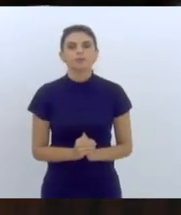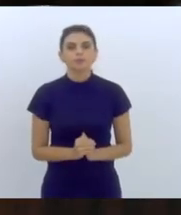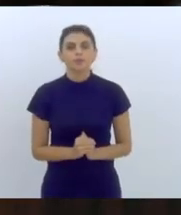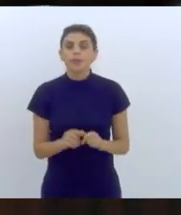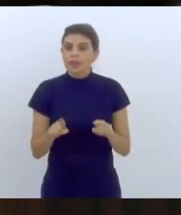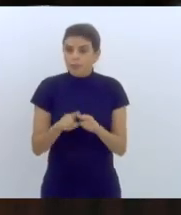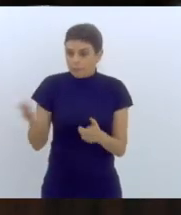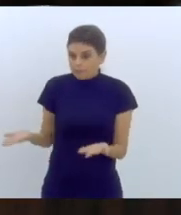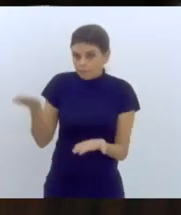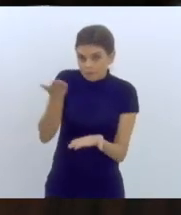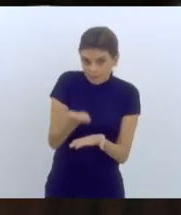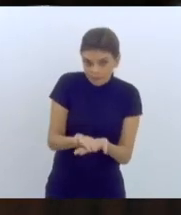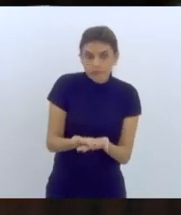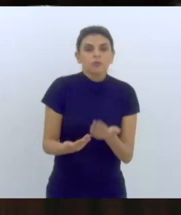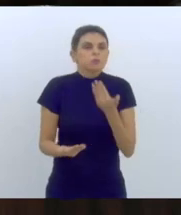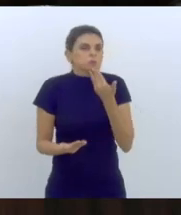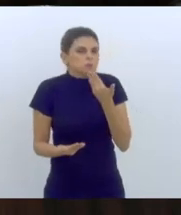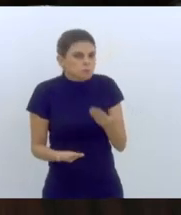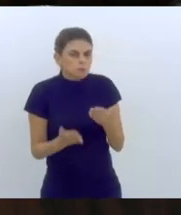sobre a mesa